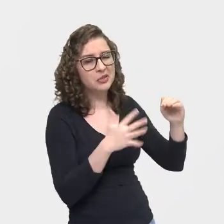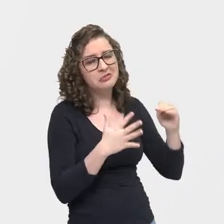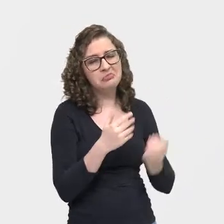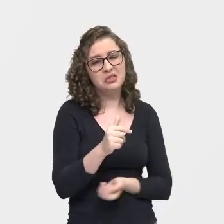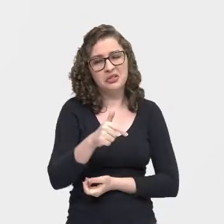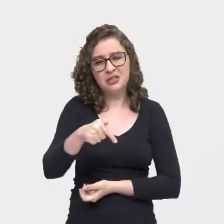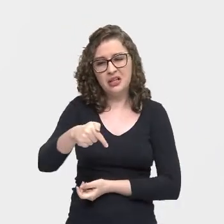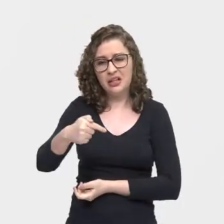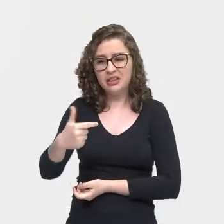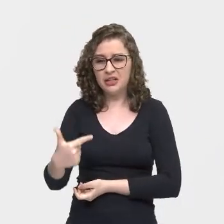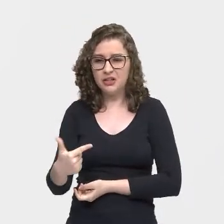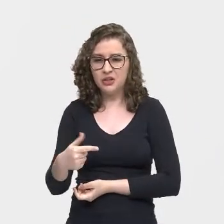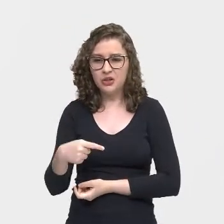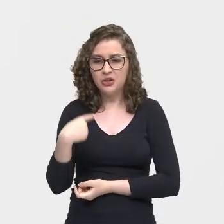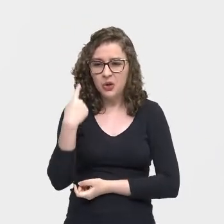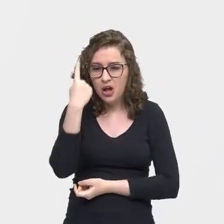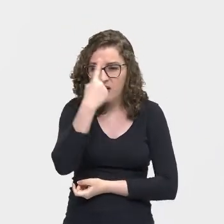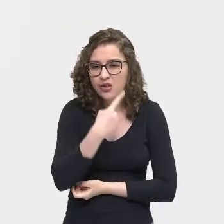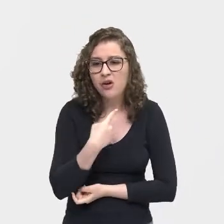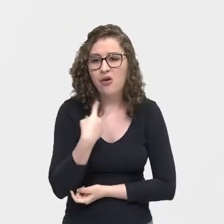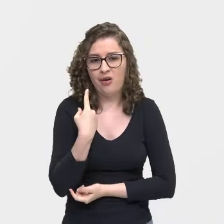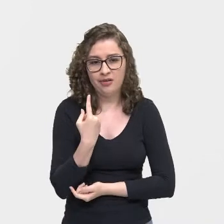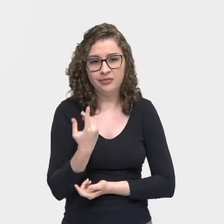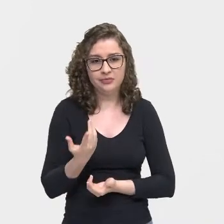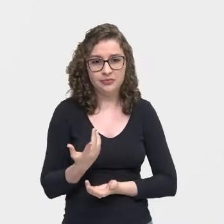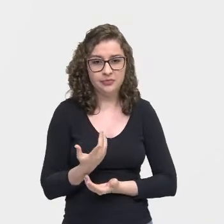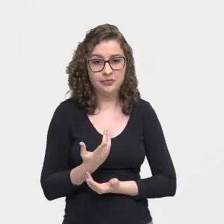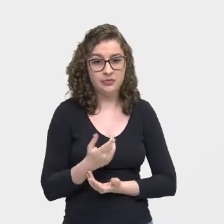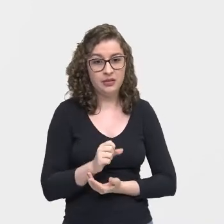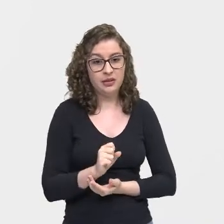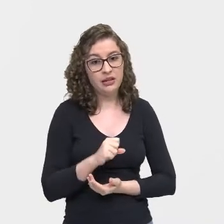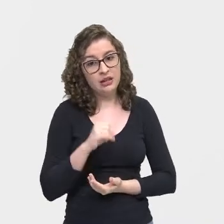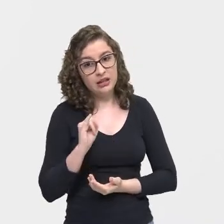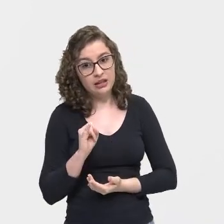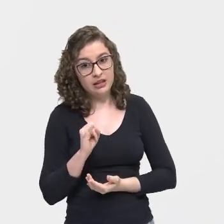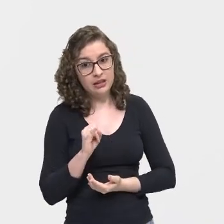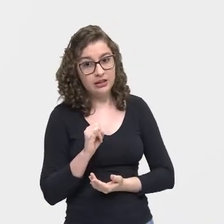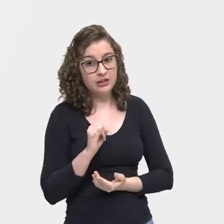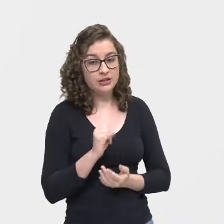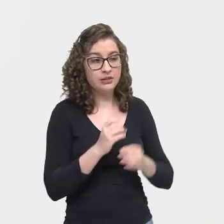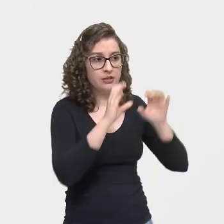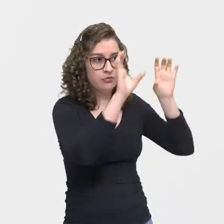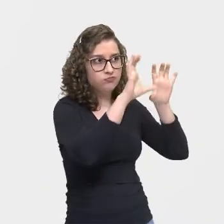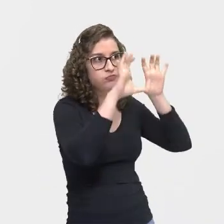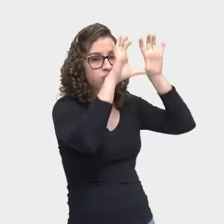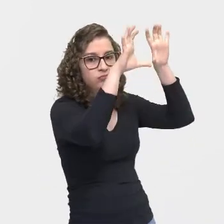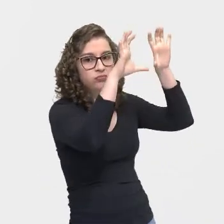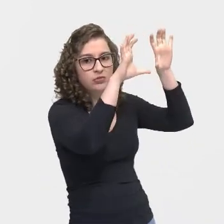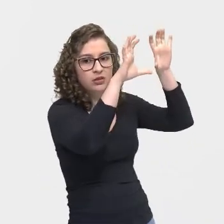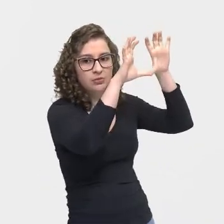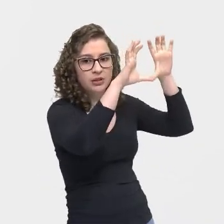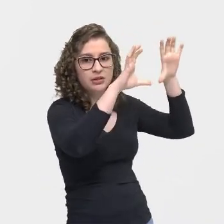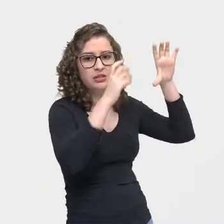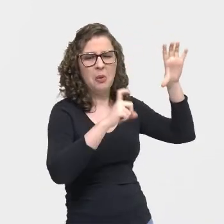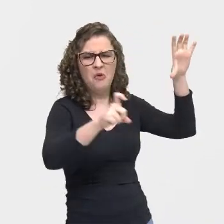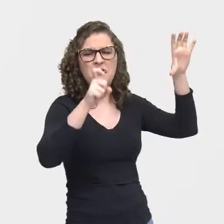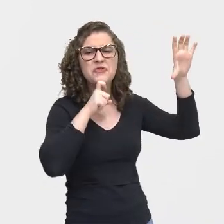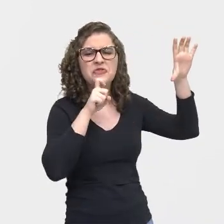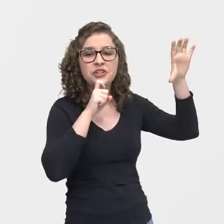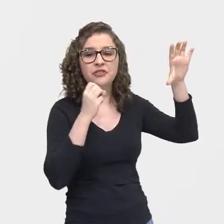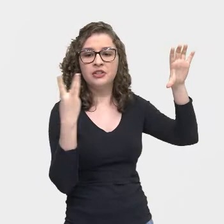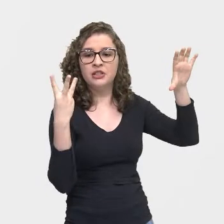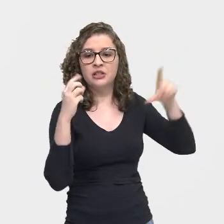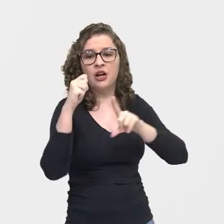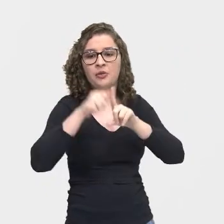horas só, tá? Já no congelador, de 0 a 18, menos 18, até 3 meses. Frutas